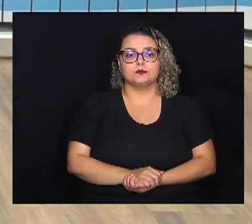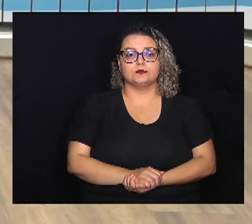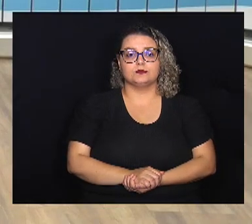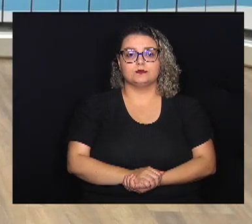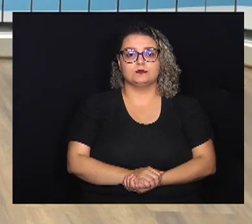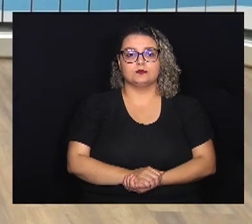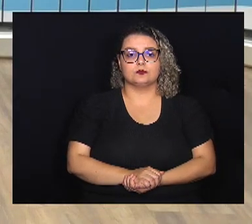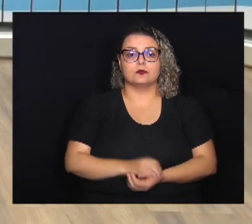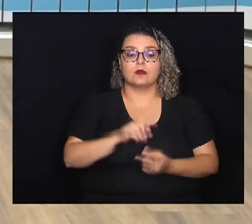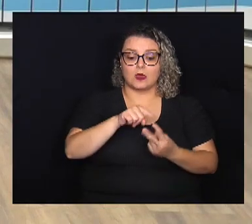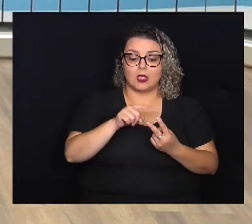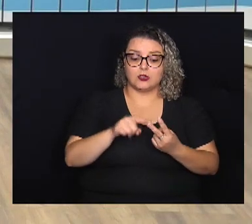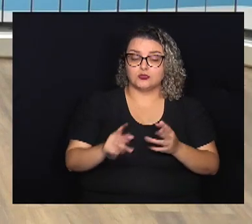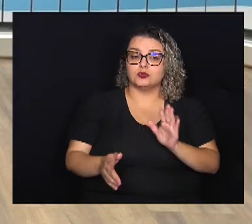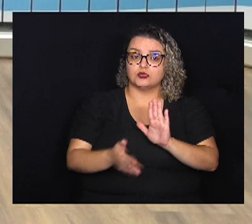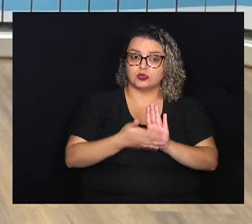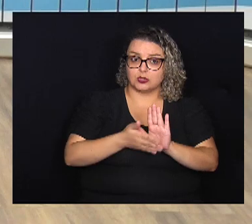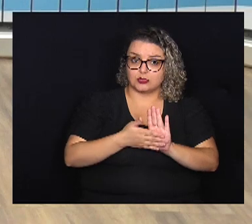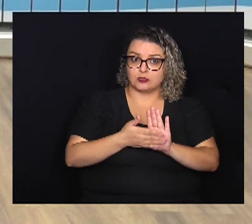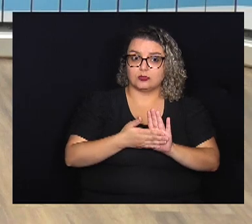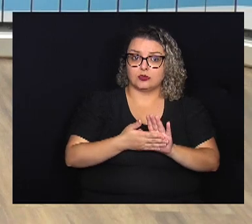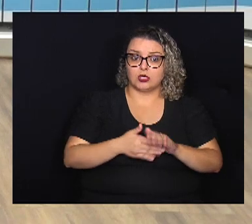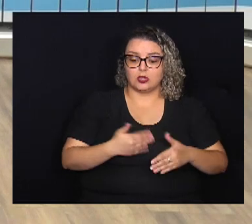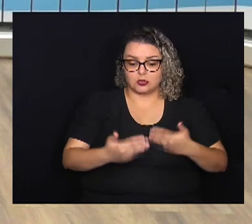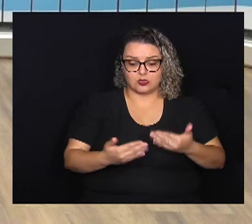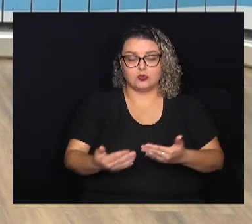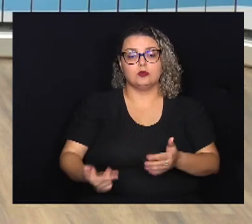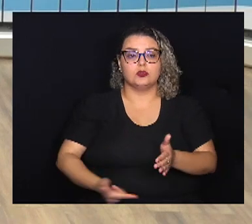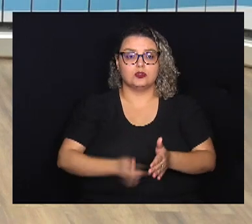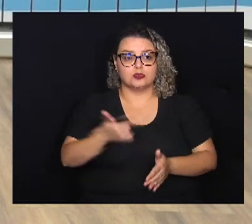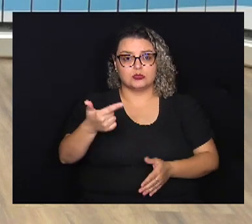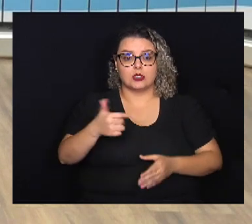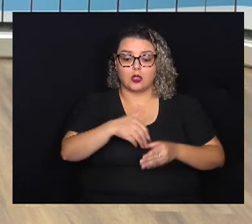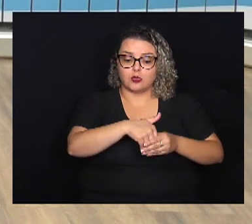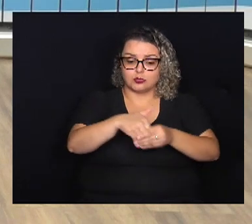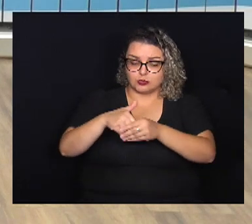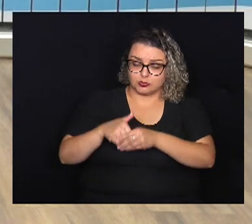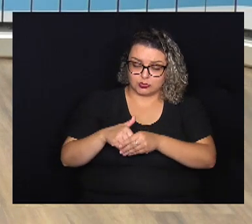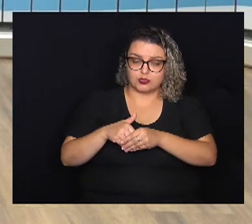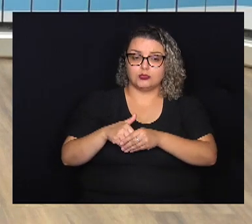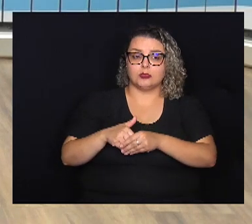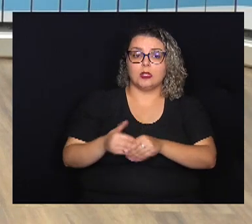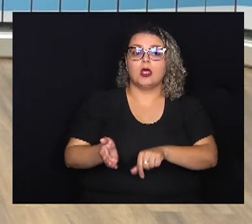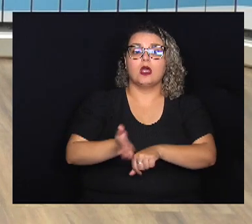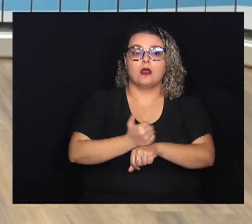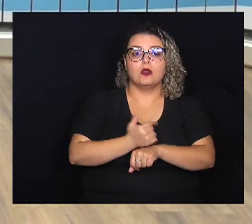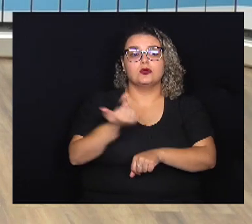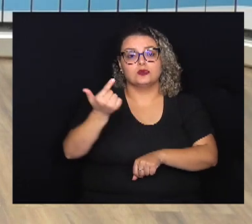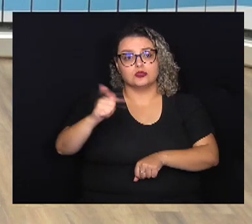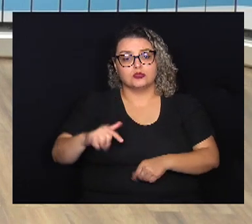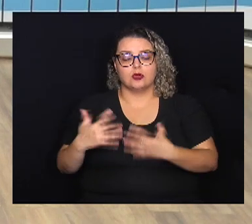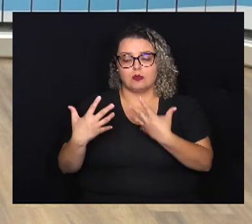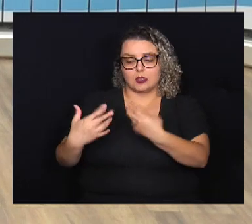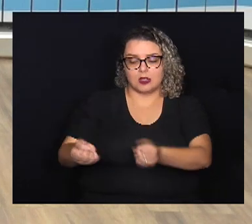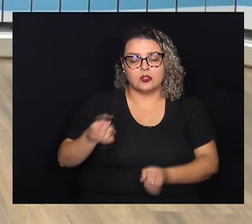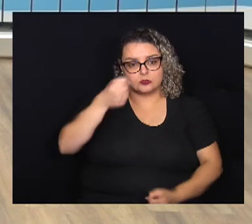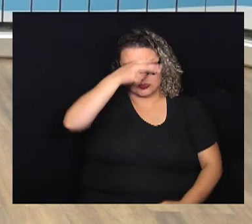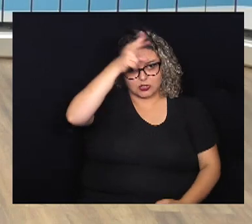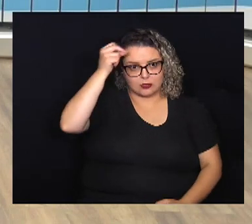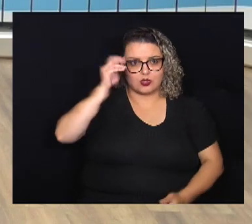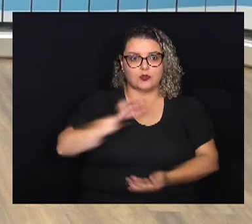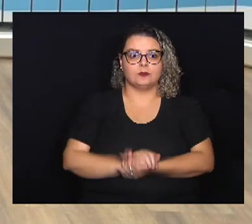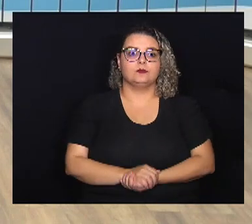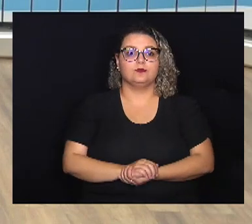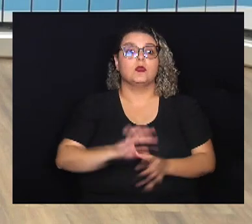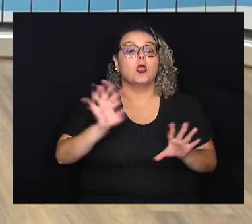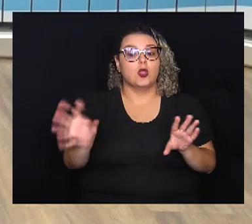As duas propostas ainda devem passar por um segundo turno de votação antes de seguir para a sanção do prefeito. E